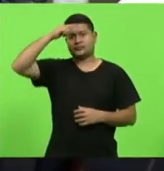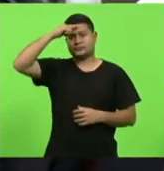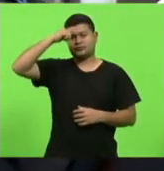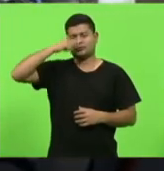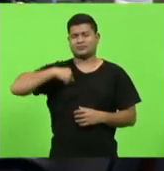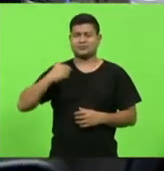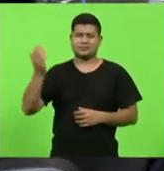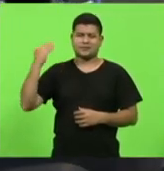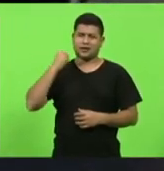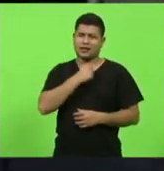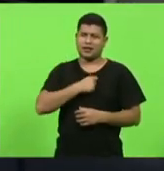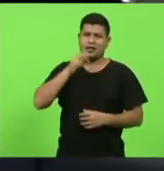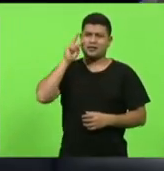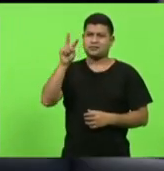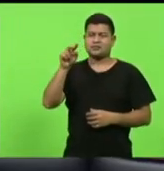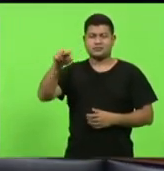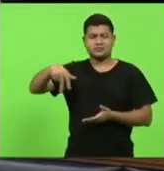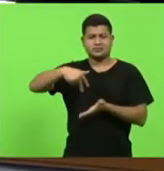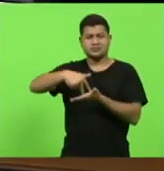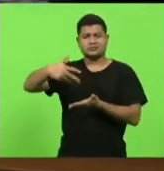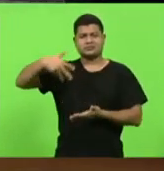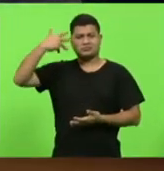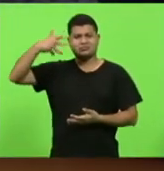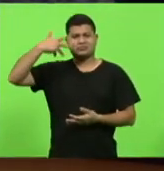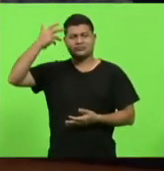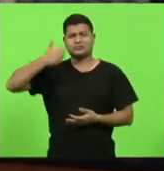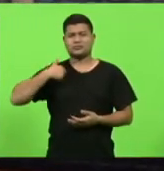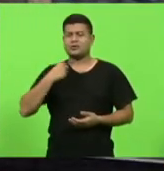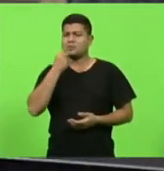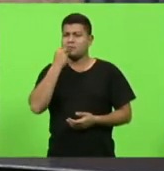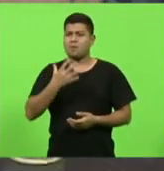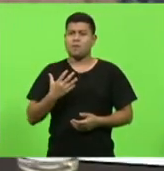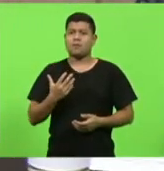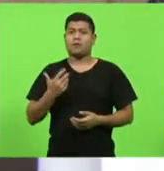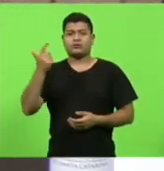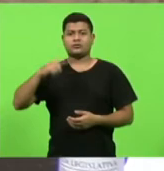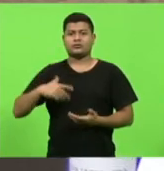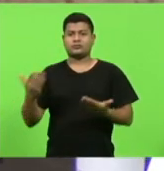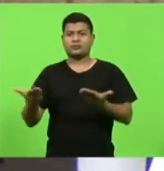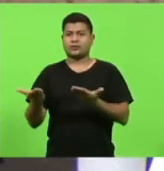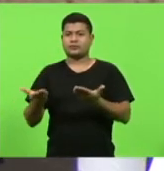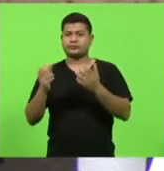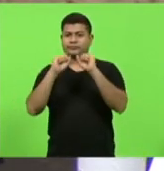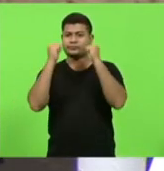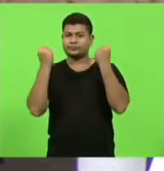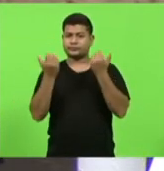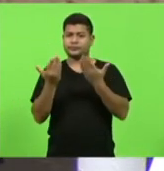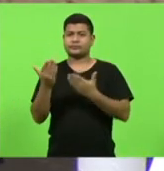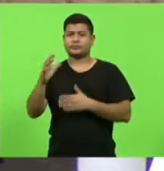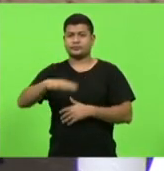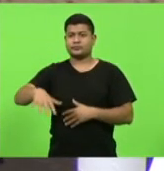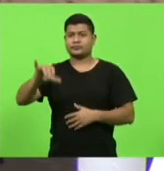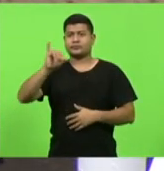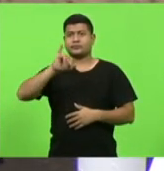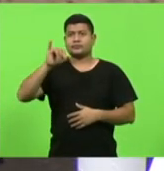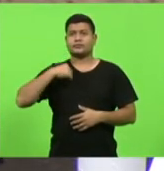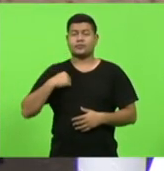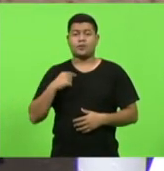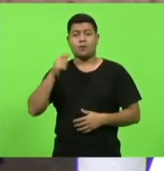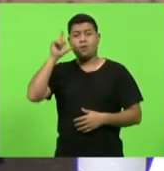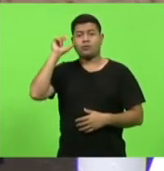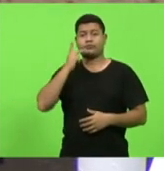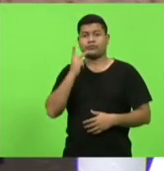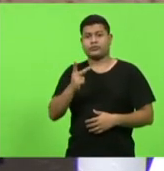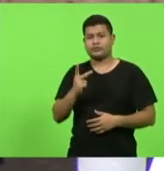tribuna. É muito bom tê-lo aqui mais uma vez defendendo o Vale do Itajaí. Eu dizia ontem para o